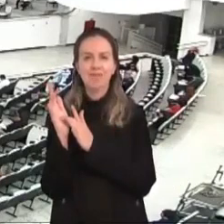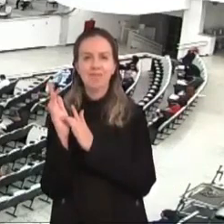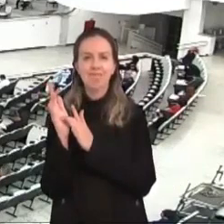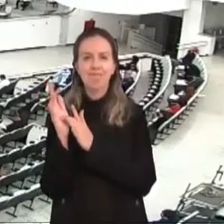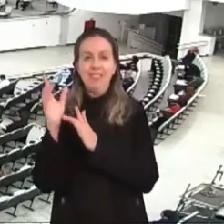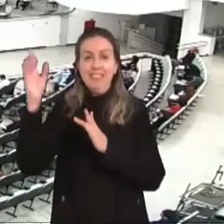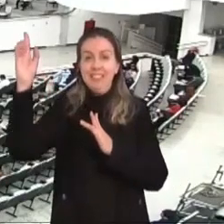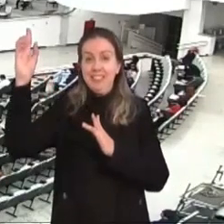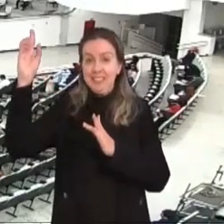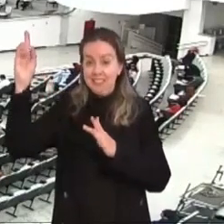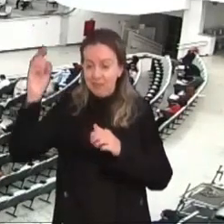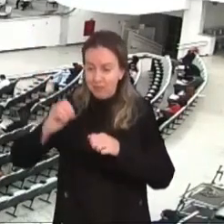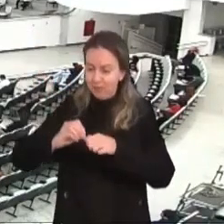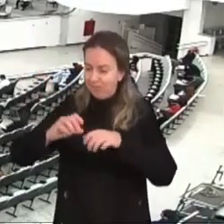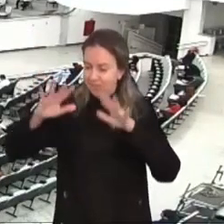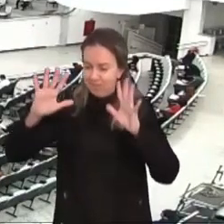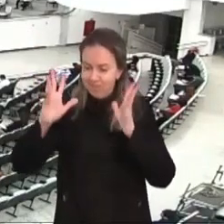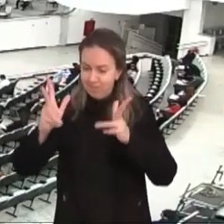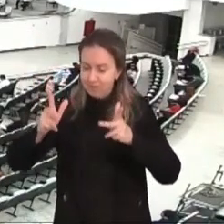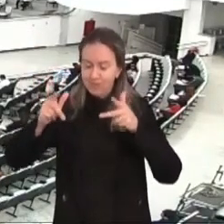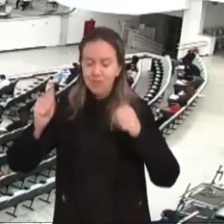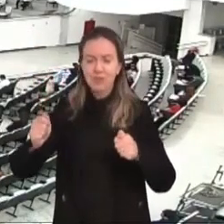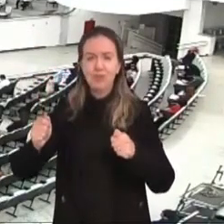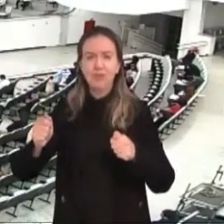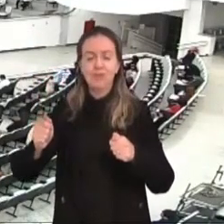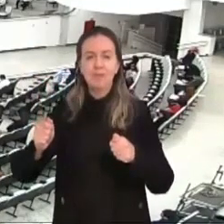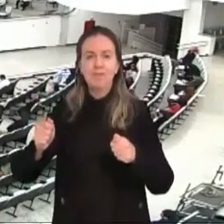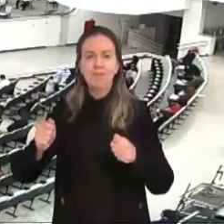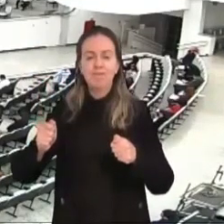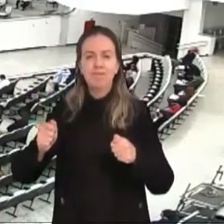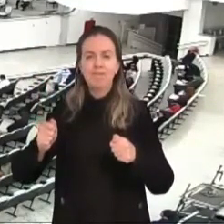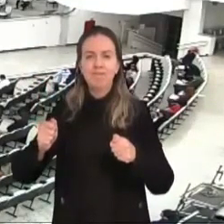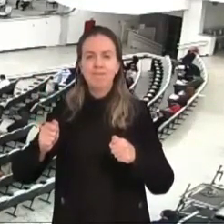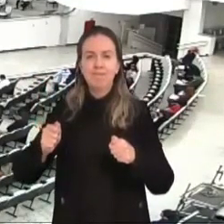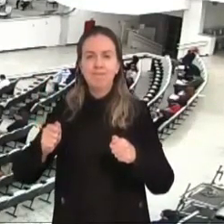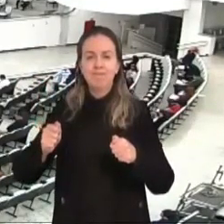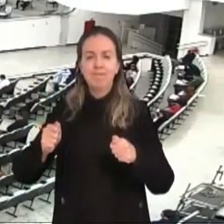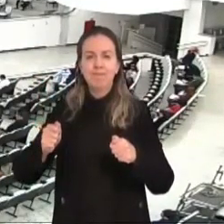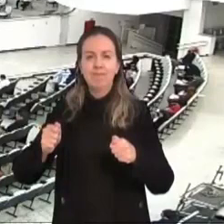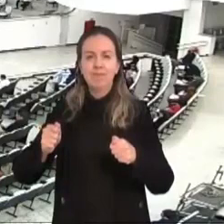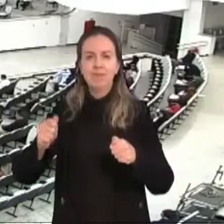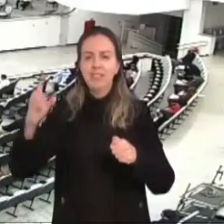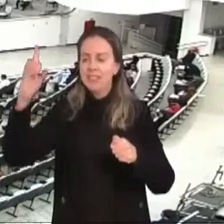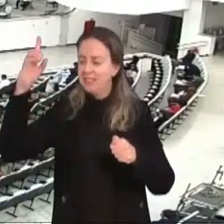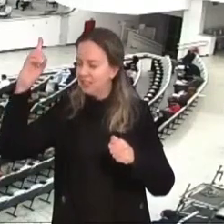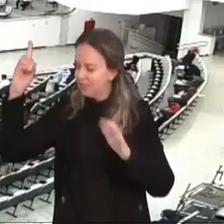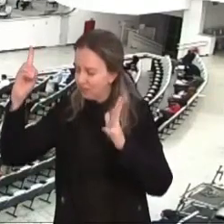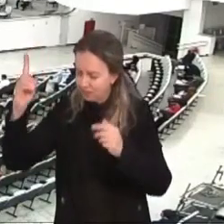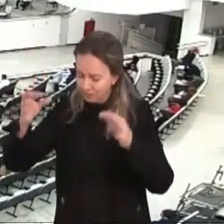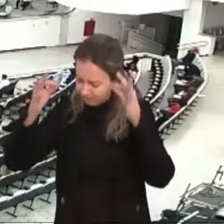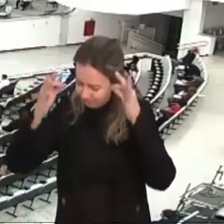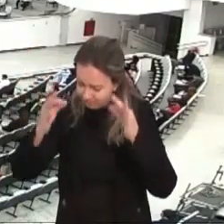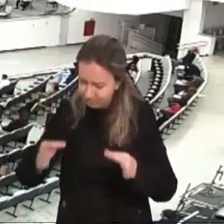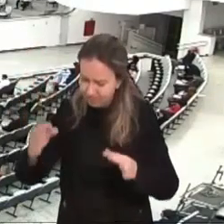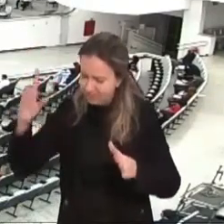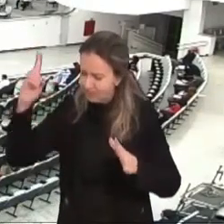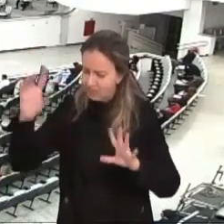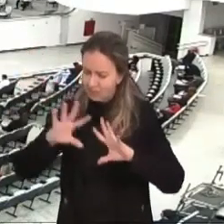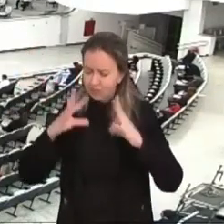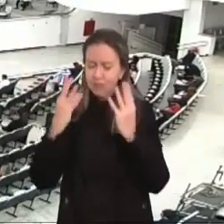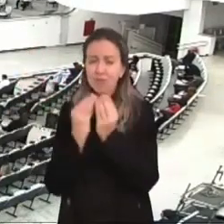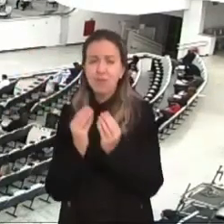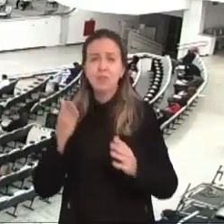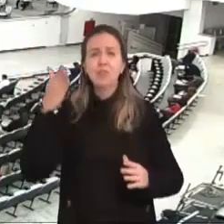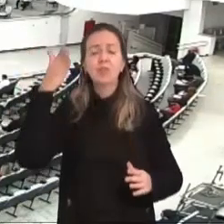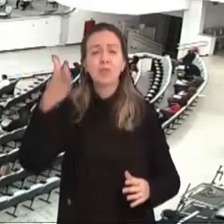casa, quando você nem aqui mais estará. Mas eu garanto o futuro da sua família